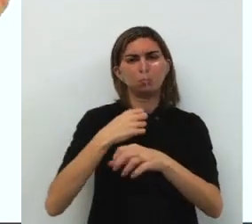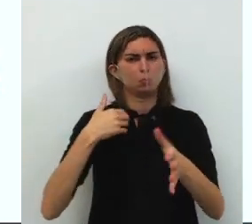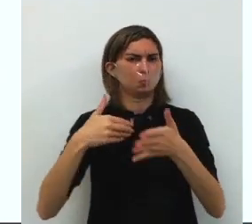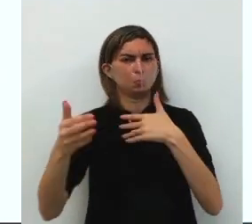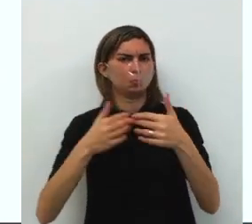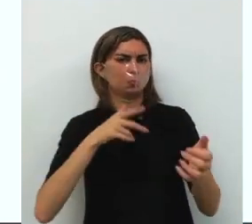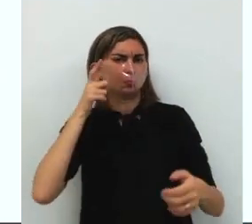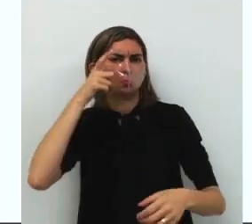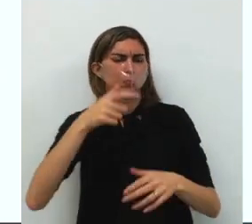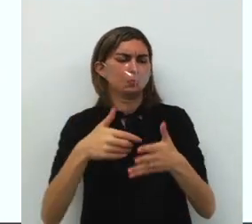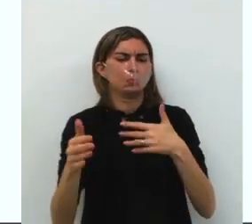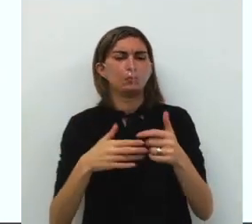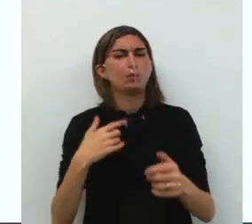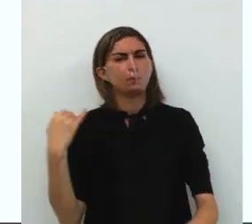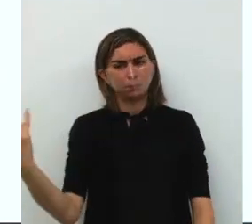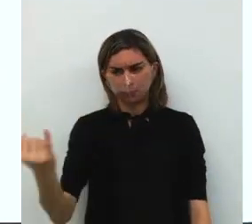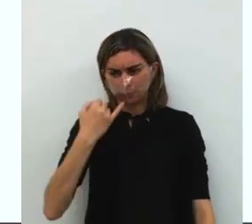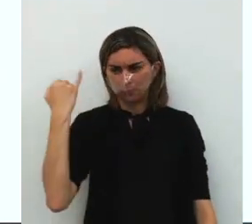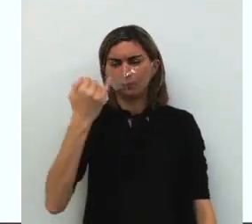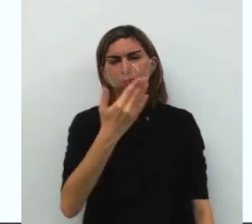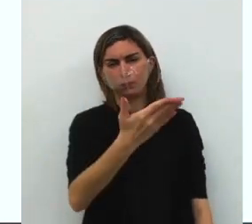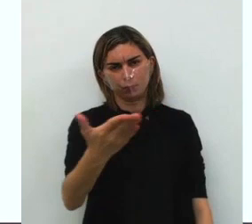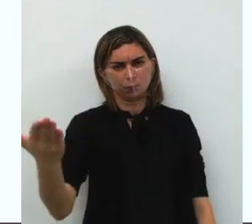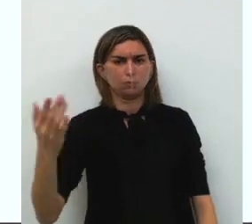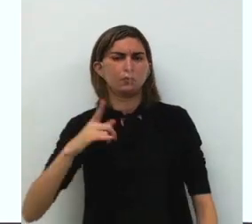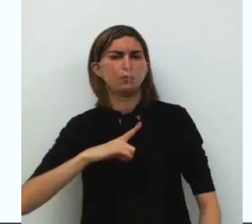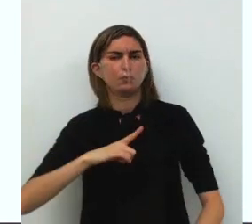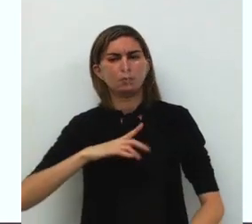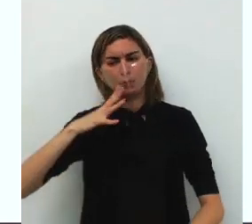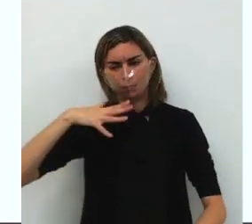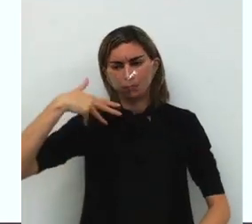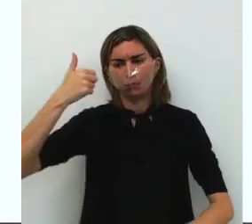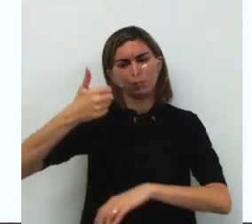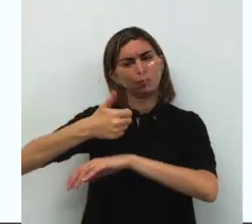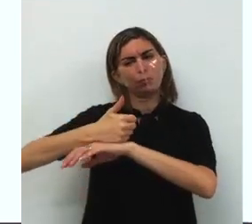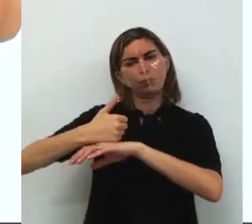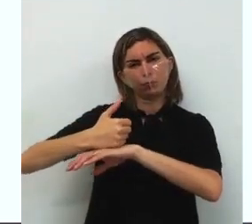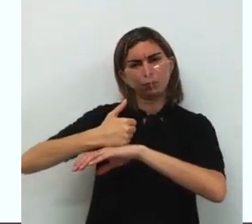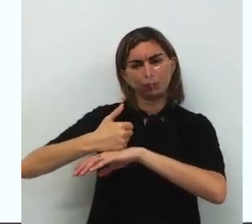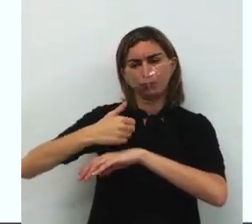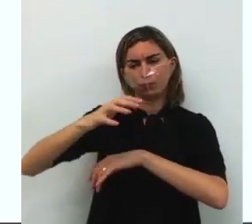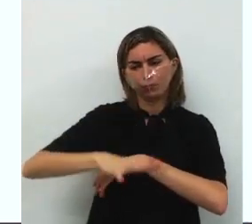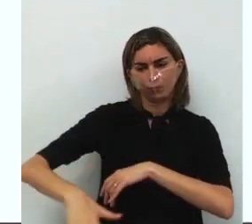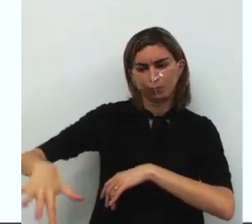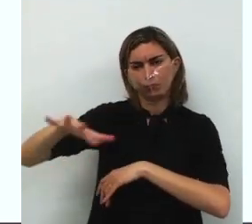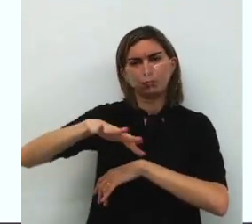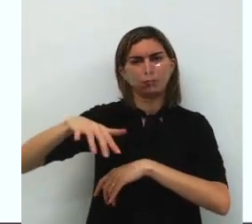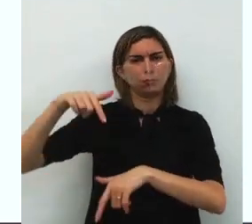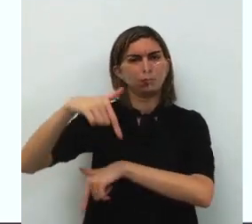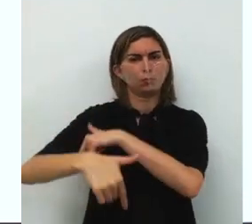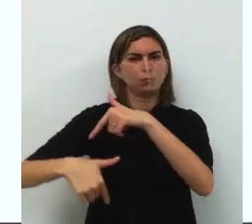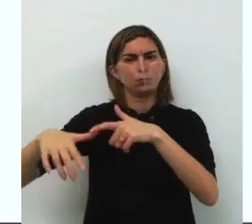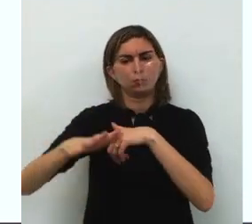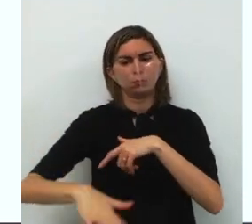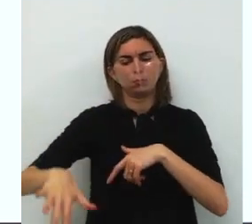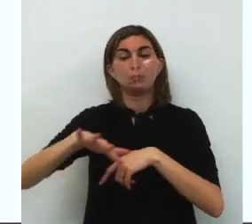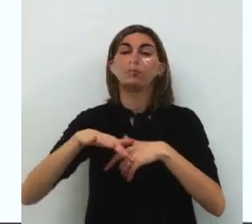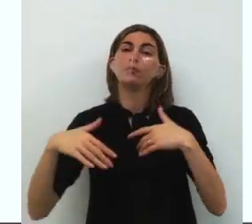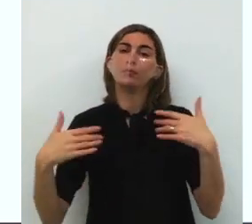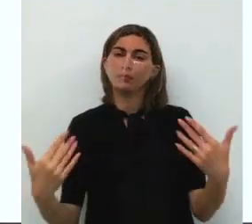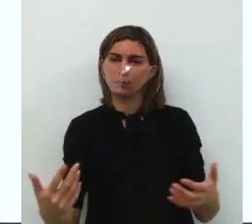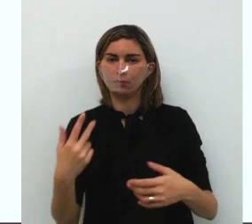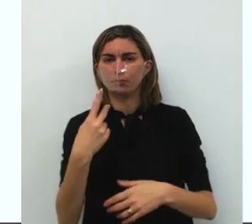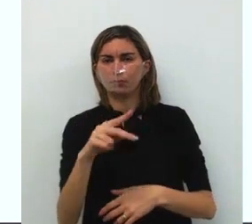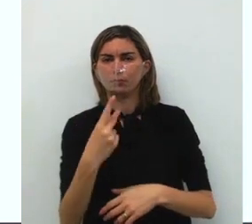não interessa. Mas ela é essencial para que você tenha o melhor profissional naquele campo de atuação.